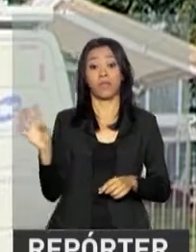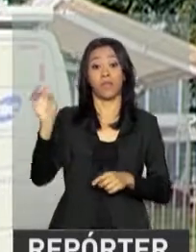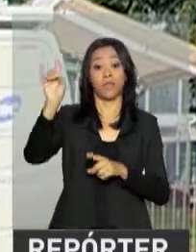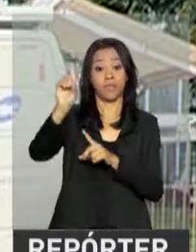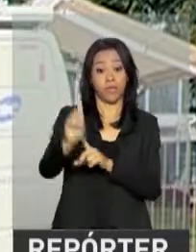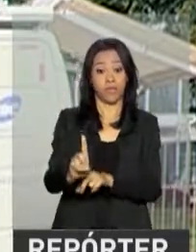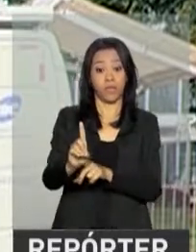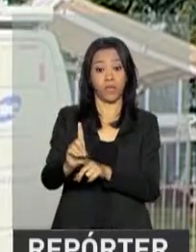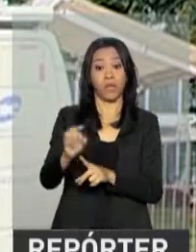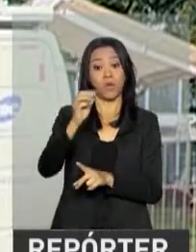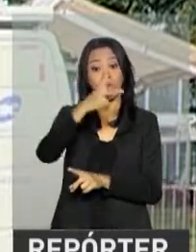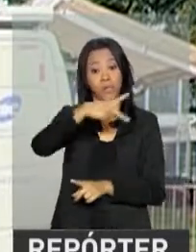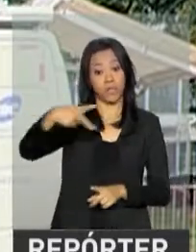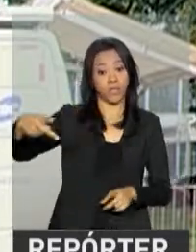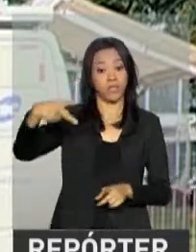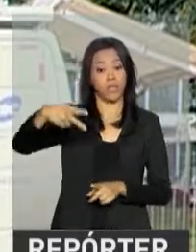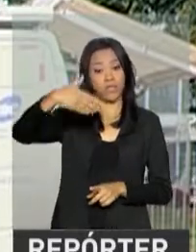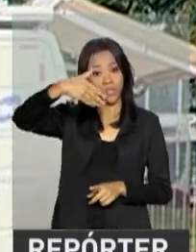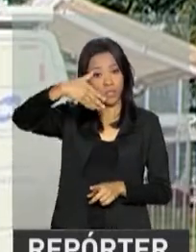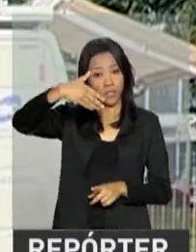República quanto ao emprego